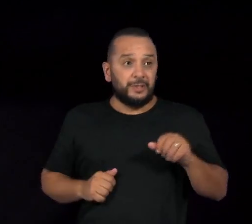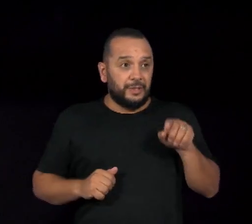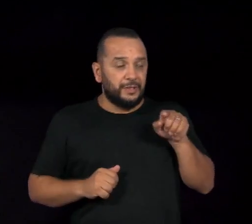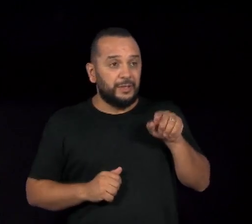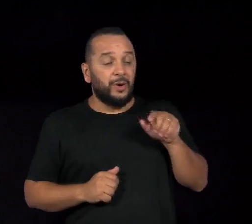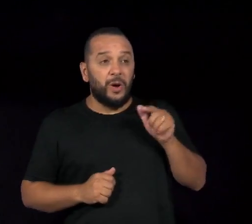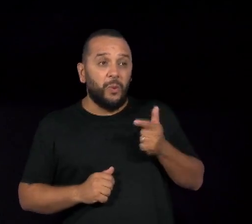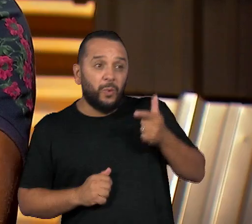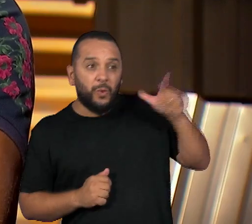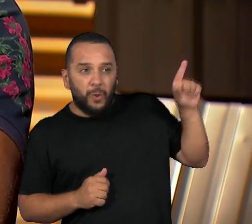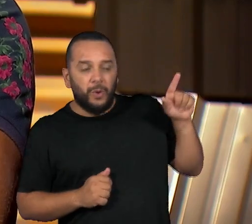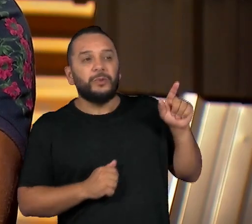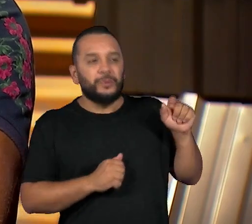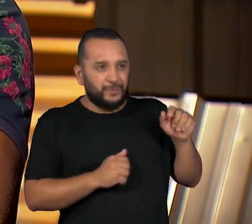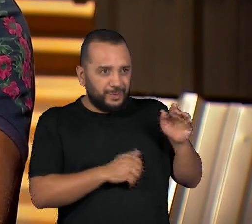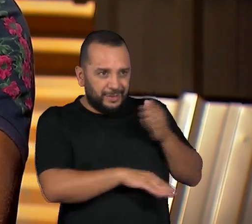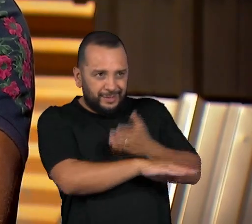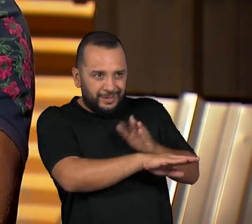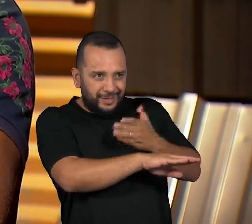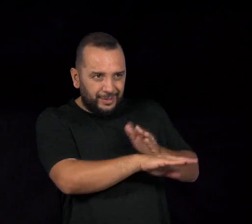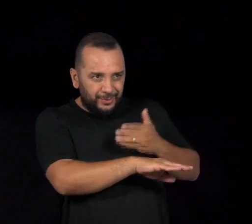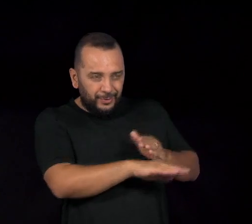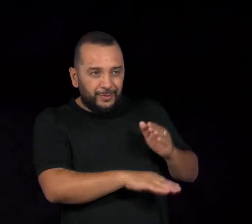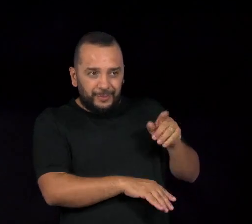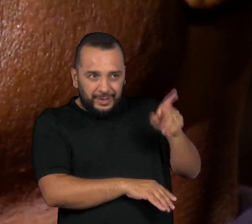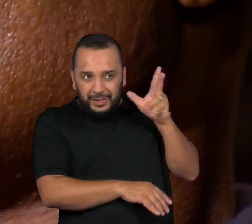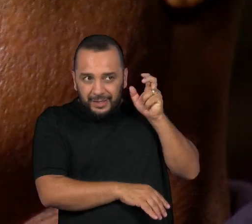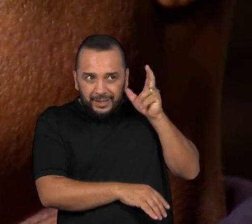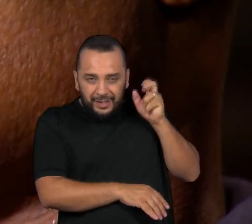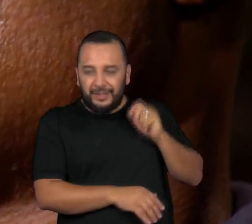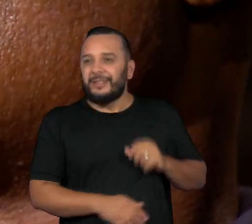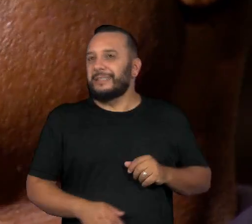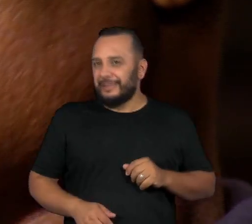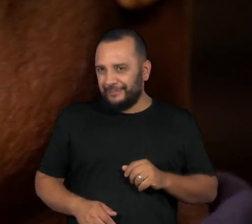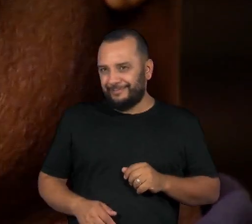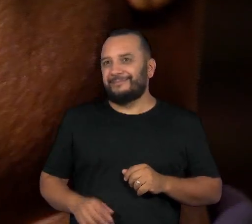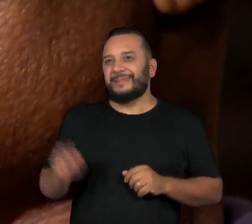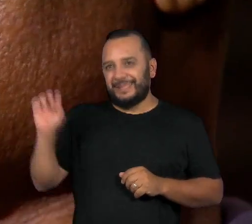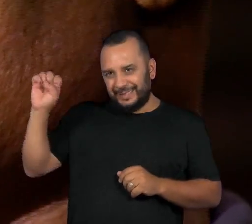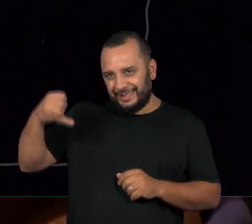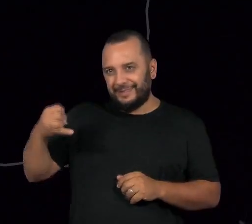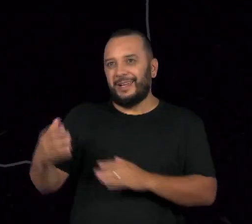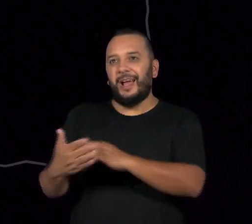outro cara também? Escuta também. Ajuda? Bastante.